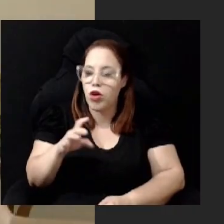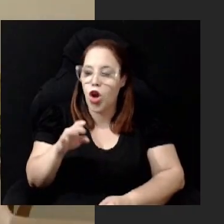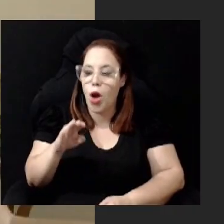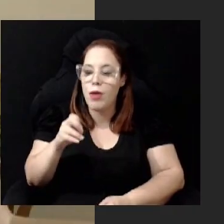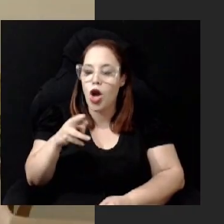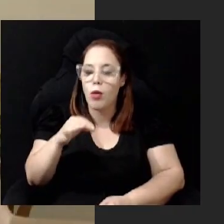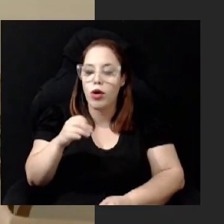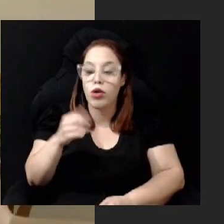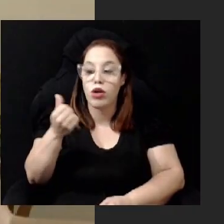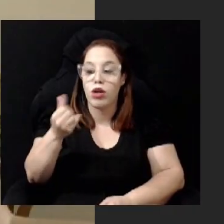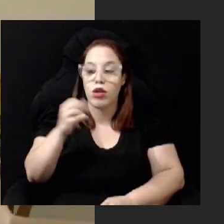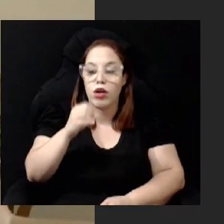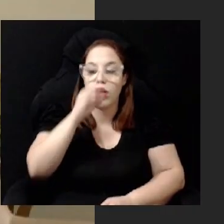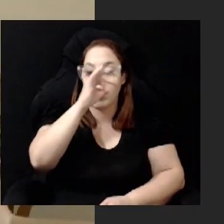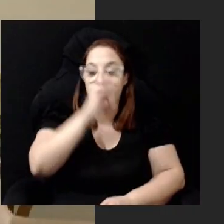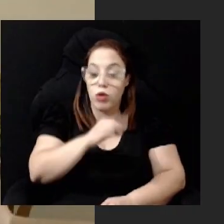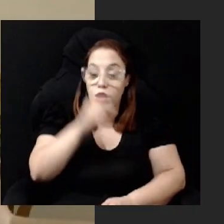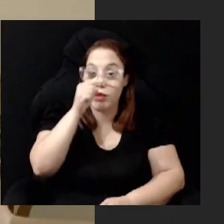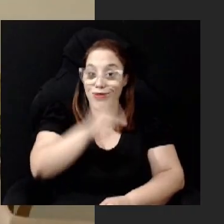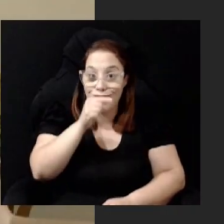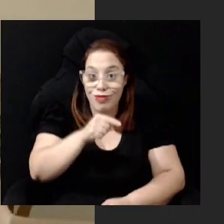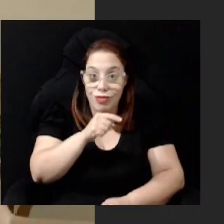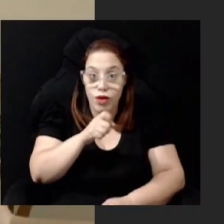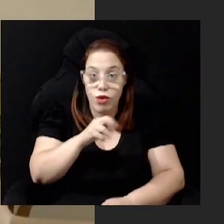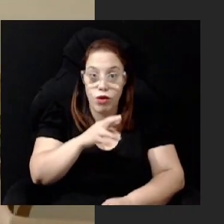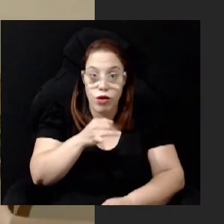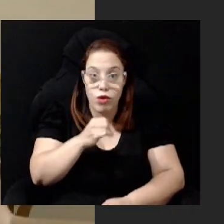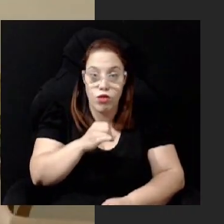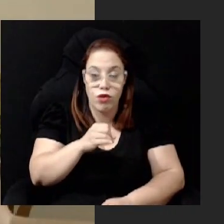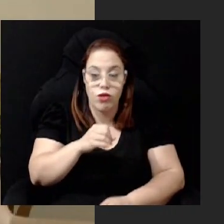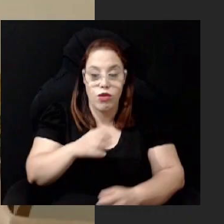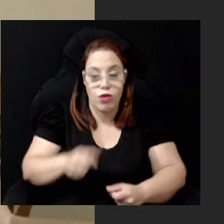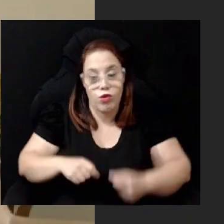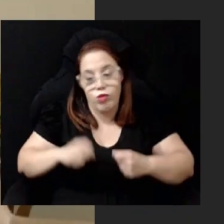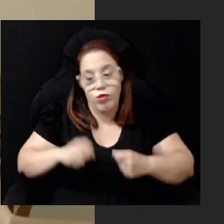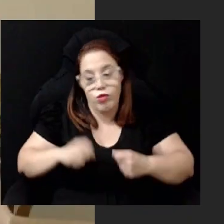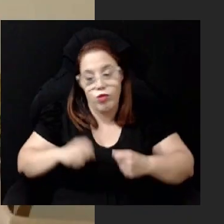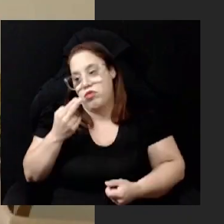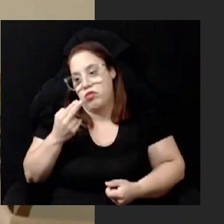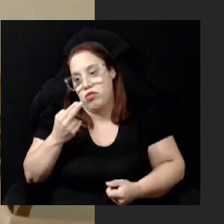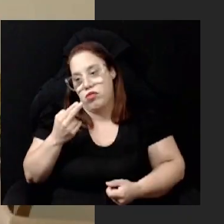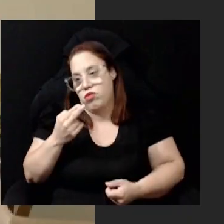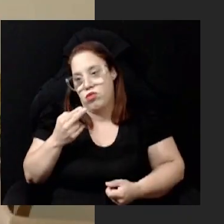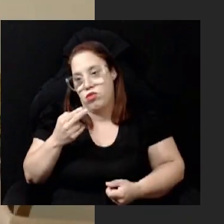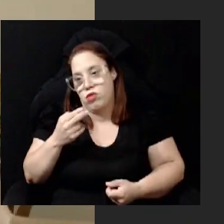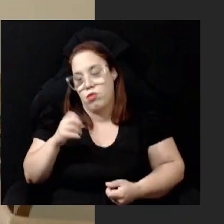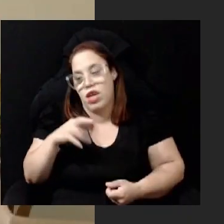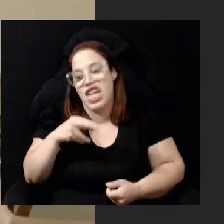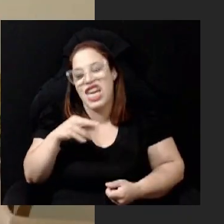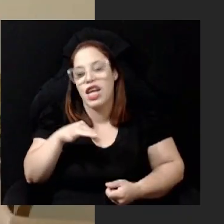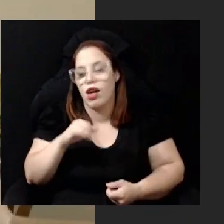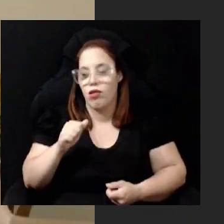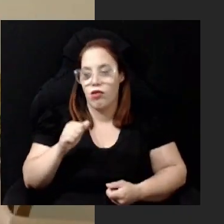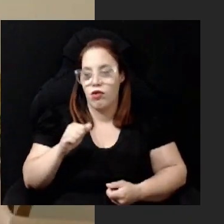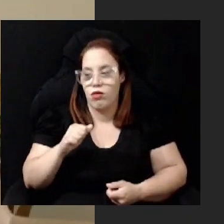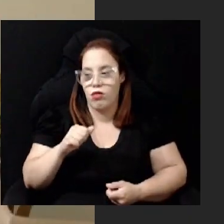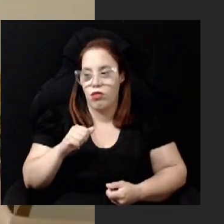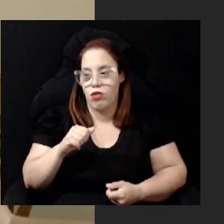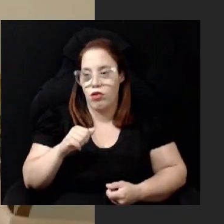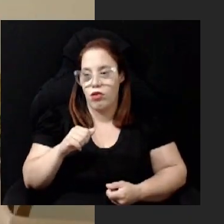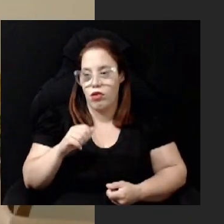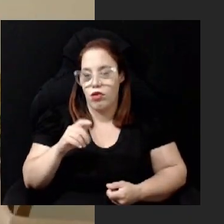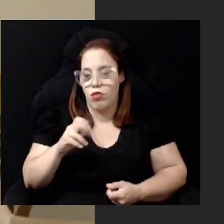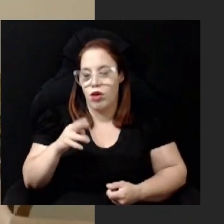dar 100% de certeza se aquela lesão é um câncer ou é uma lesão eventualmente benigna. As lesões benignas,